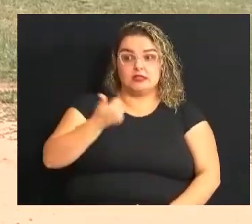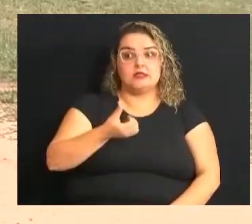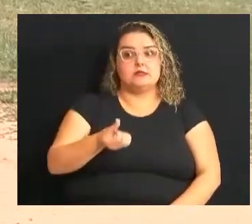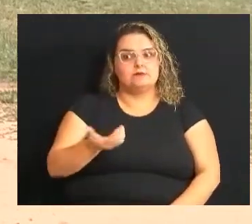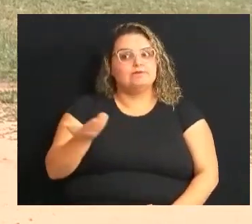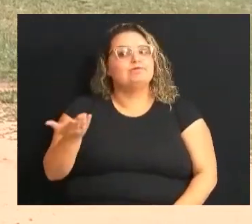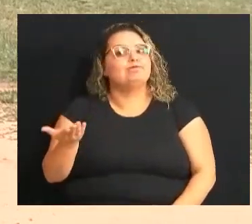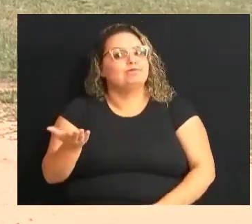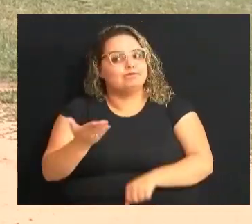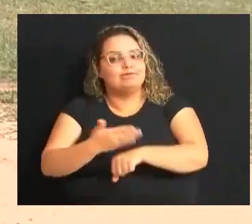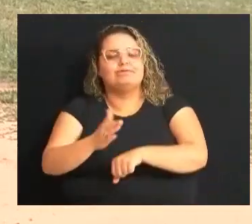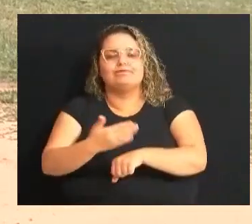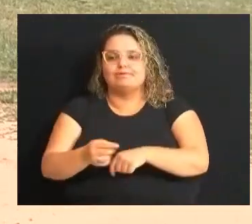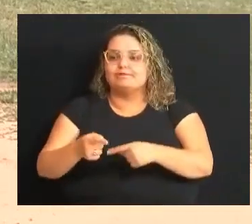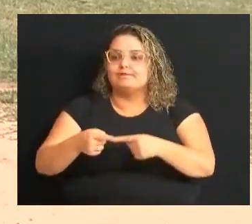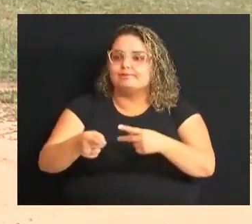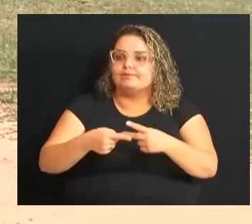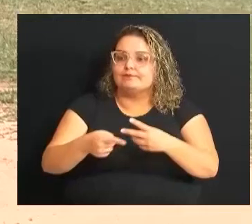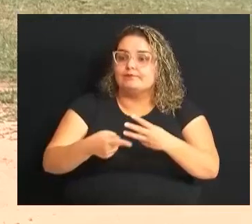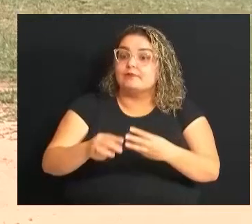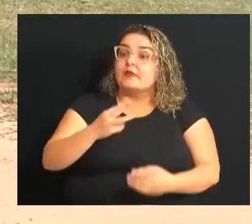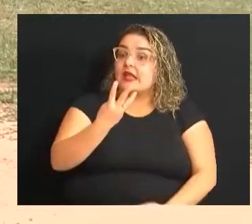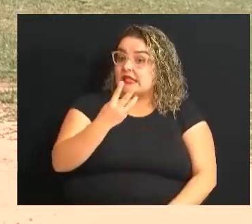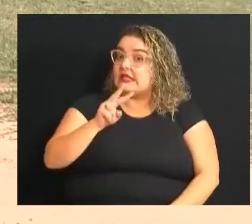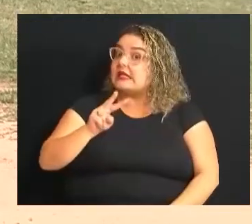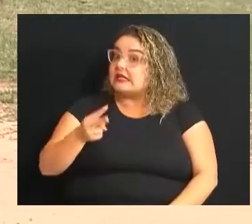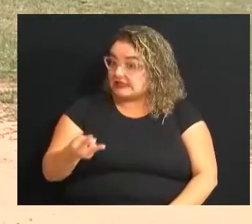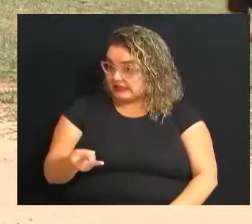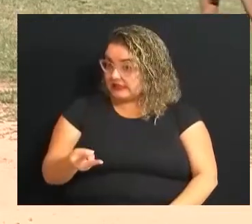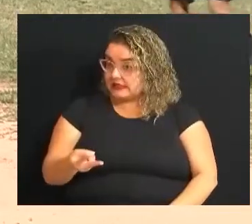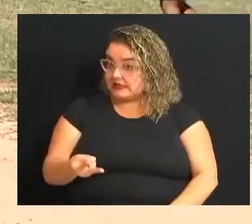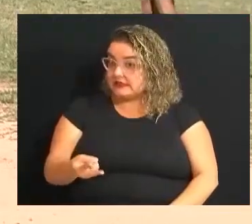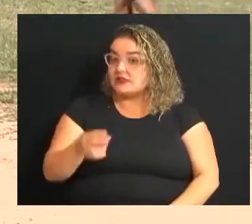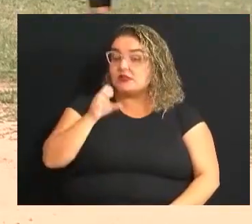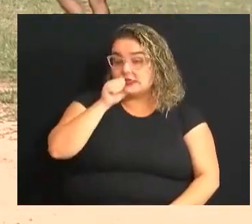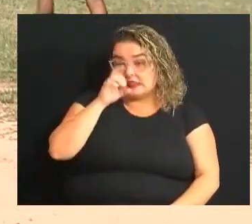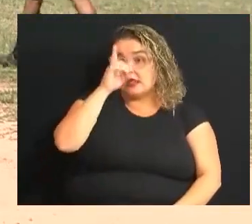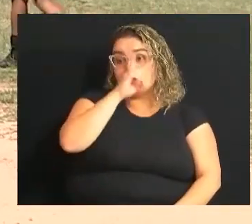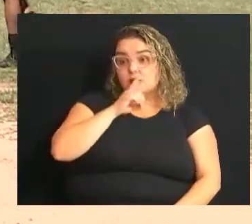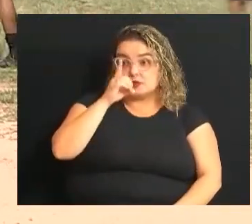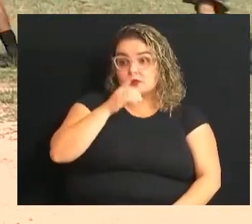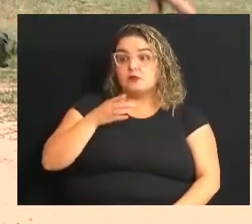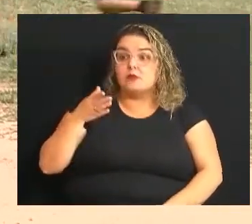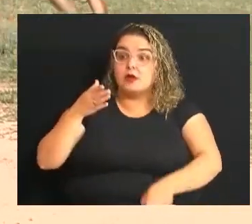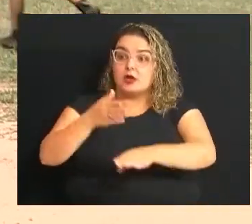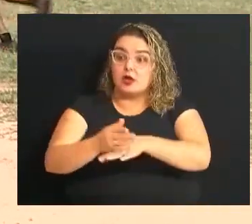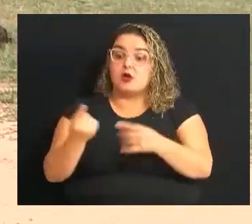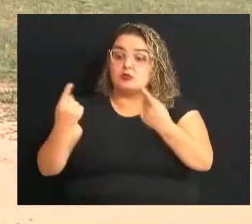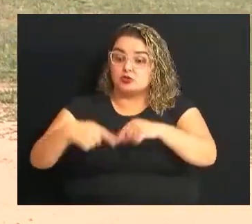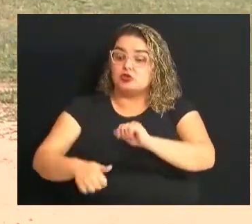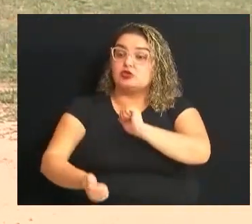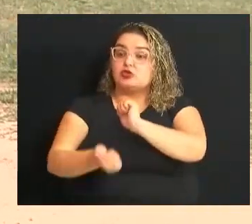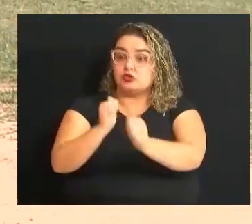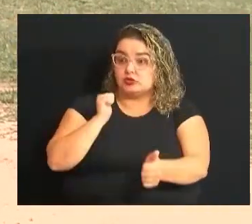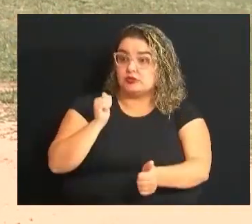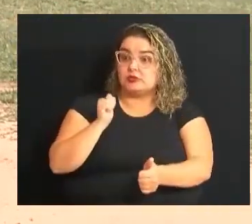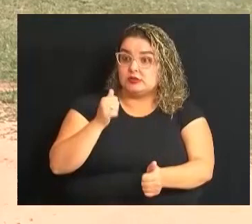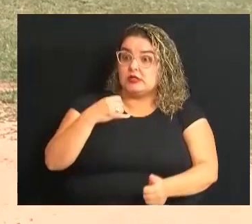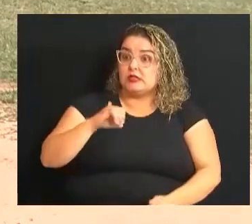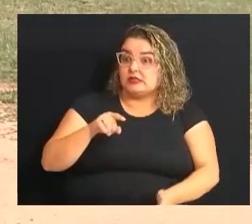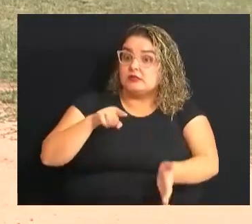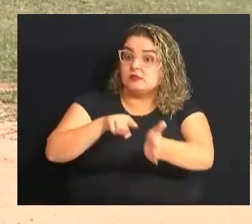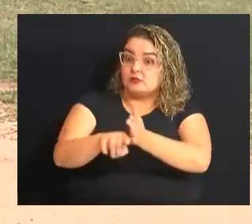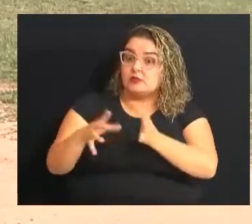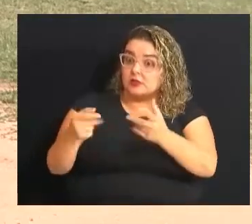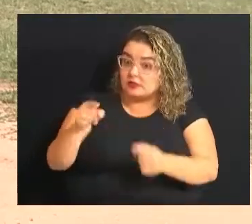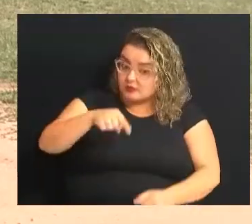treinam durante a semana 3 vezes. E aos finais de semana participam de jogos. Se você perguntar para todo